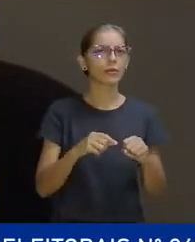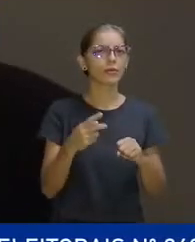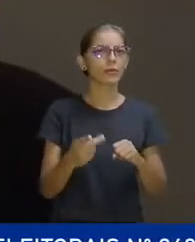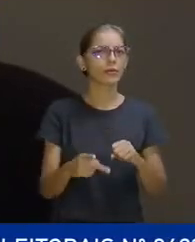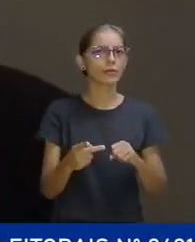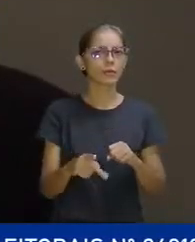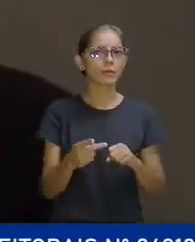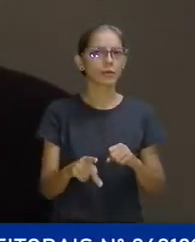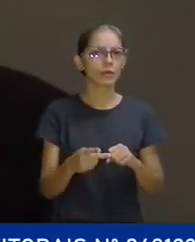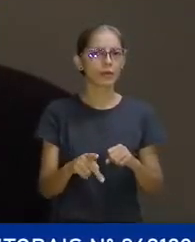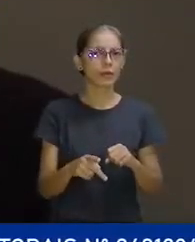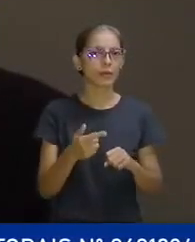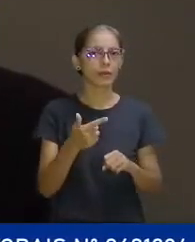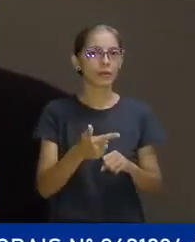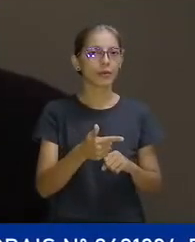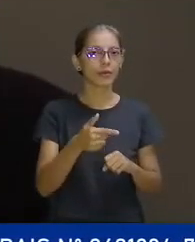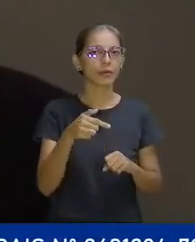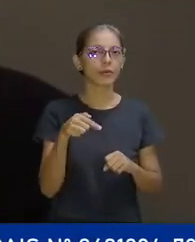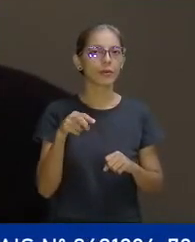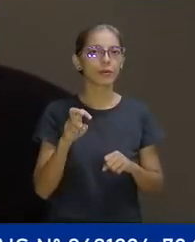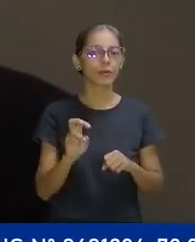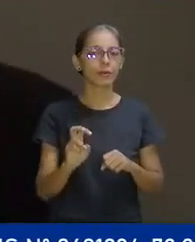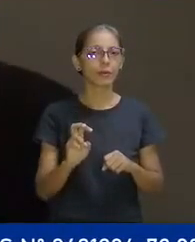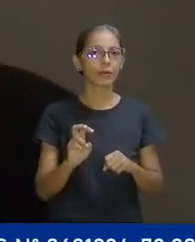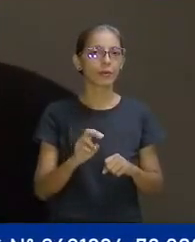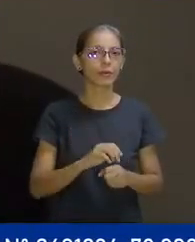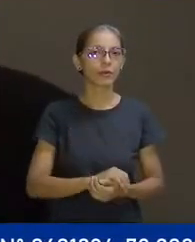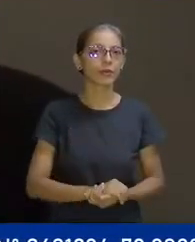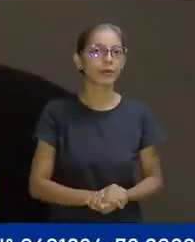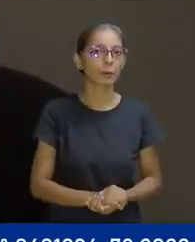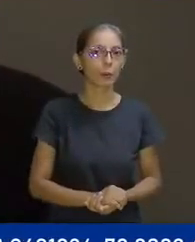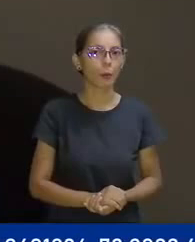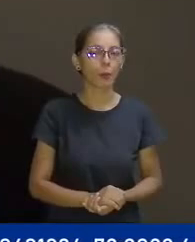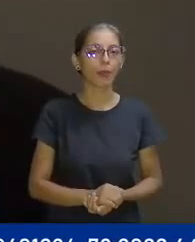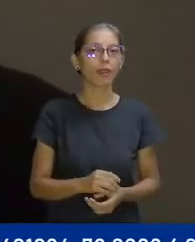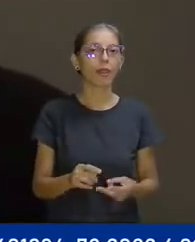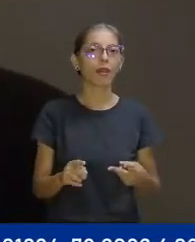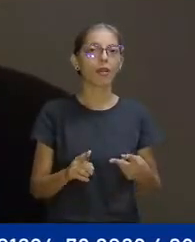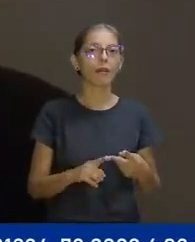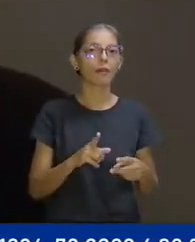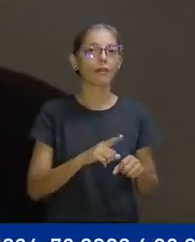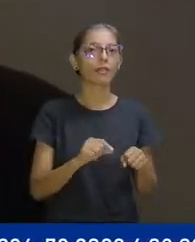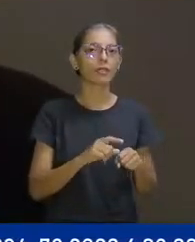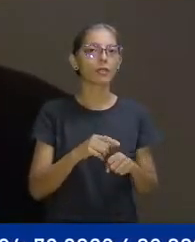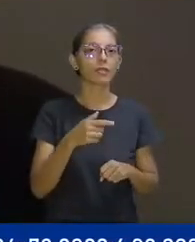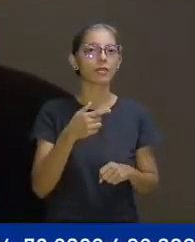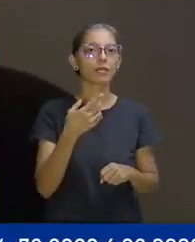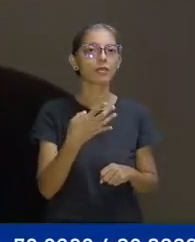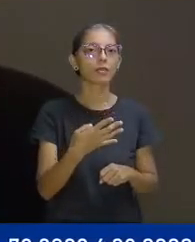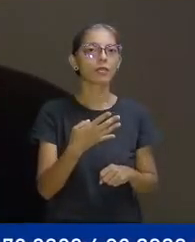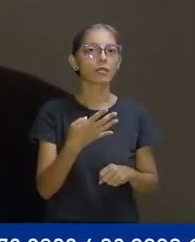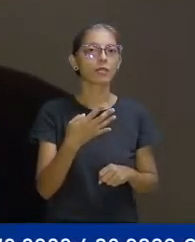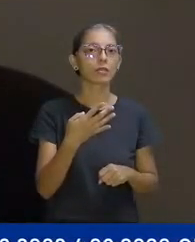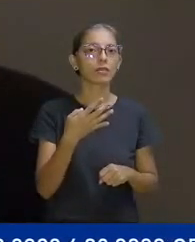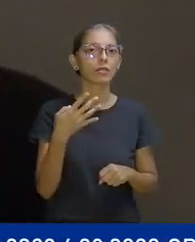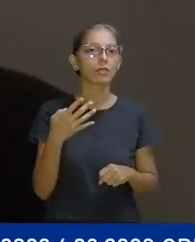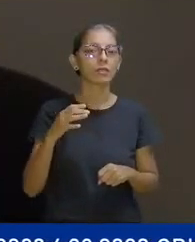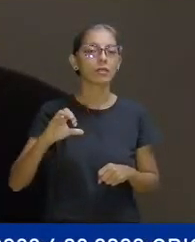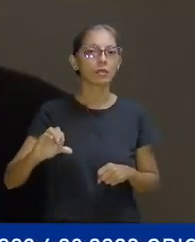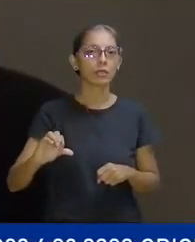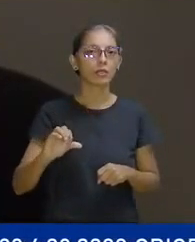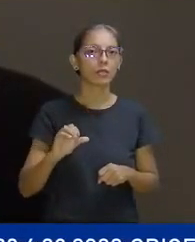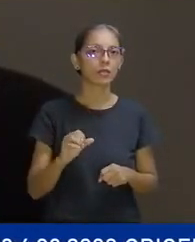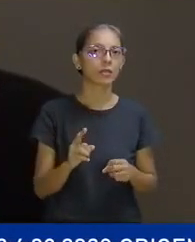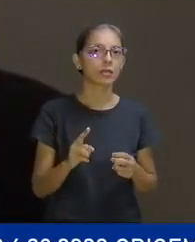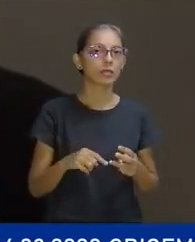Constituição, ao artigo 275 do Código Eleitoral, aos artigos 489, parágrafos 1, inciso